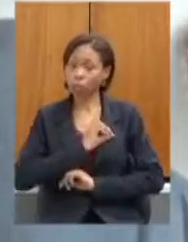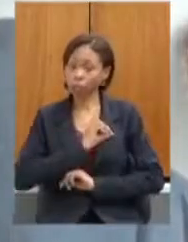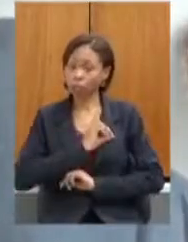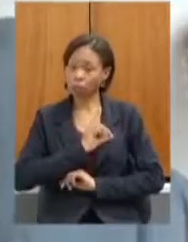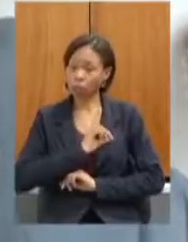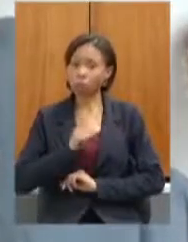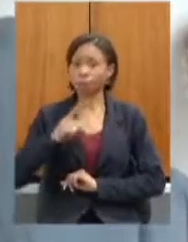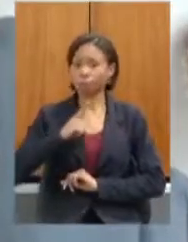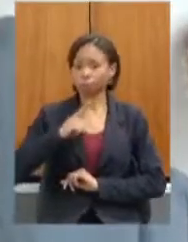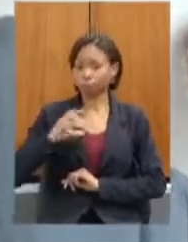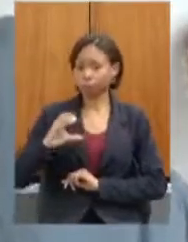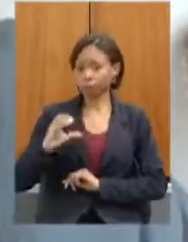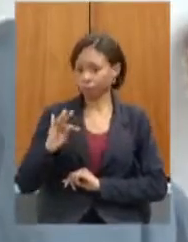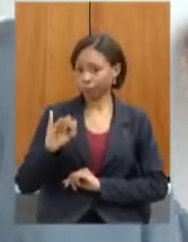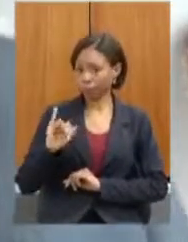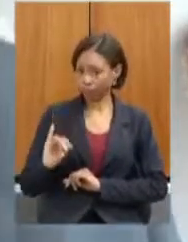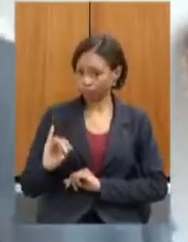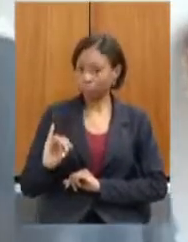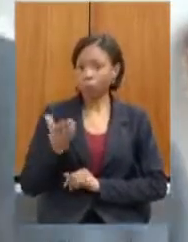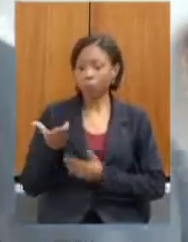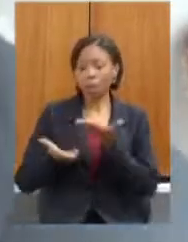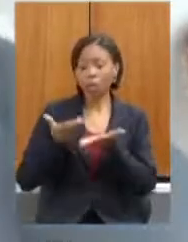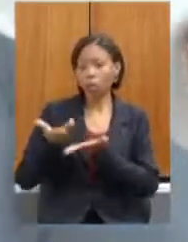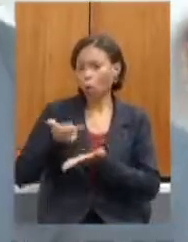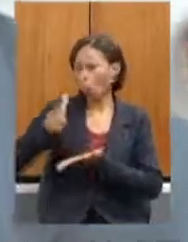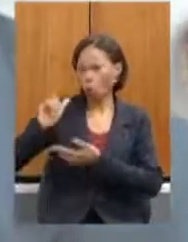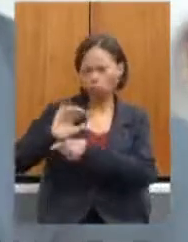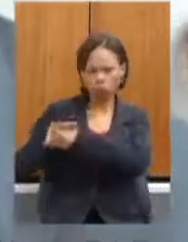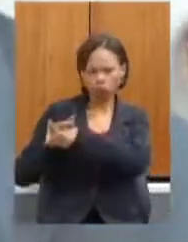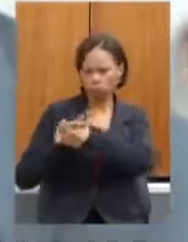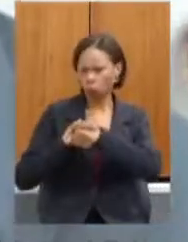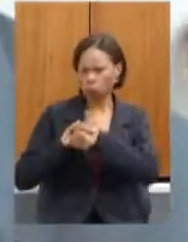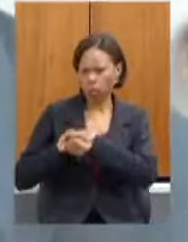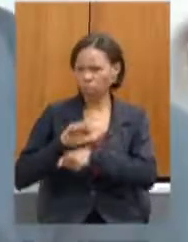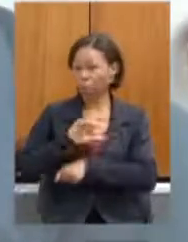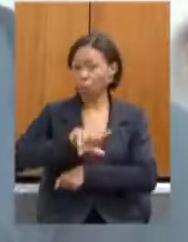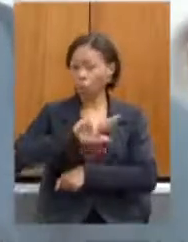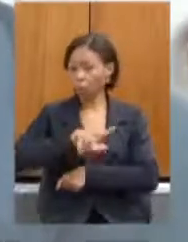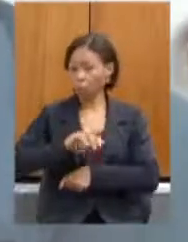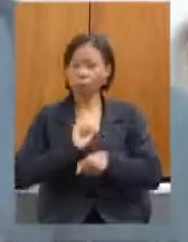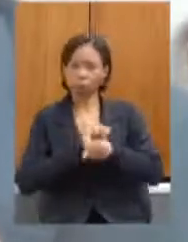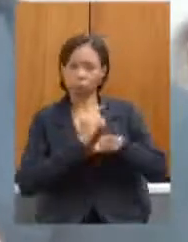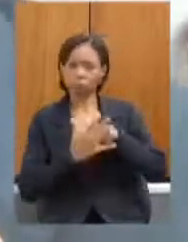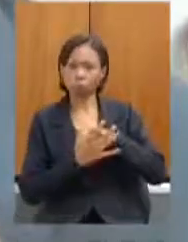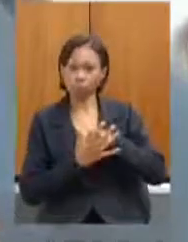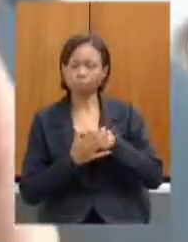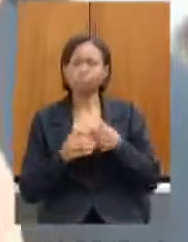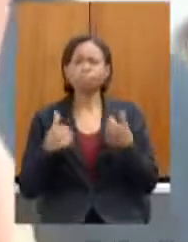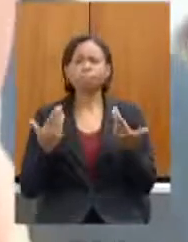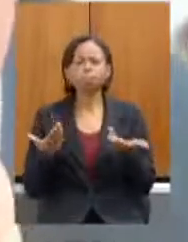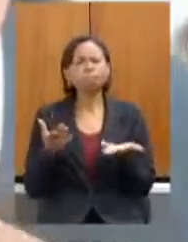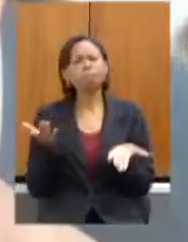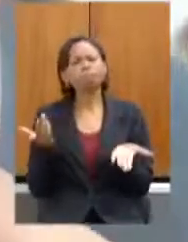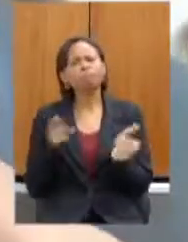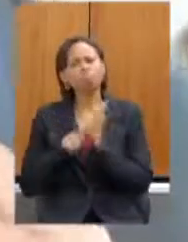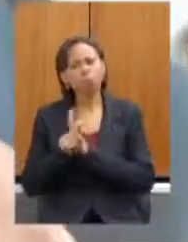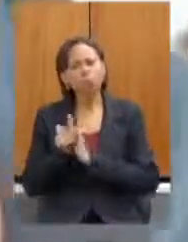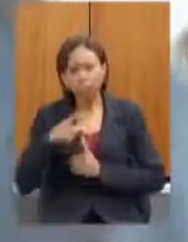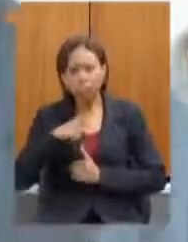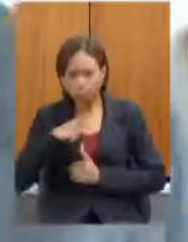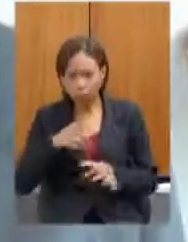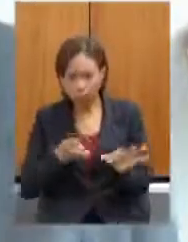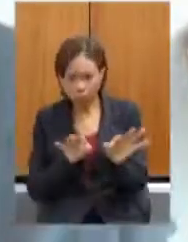temos CPI para atender a outras patologias no que se não que não convide existe um planejamento